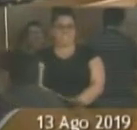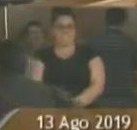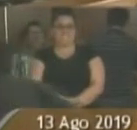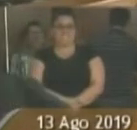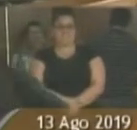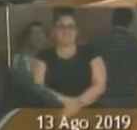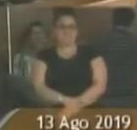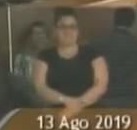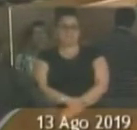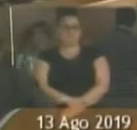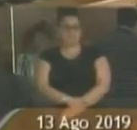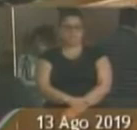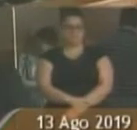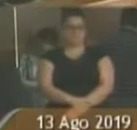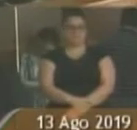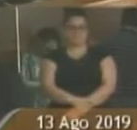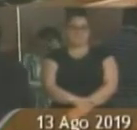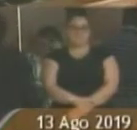Vereador Zé Augusto,